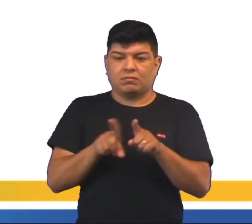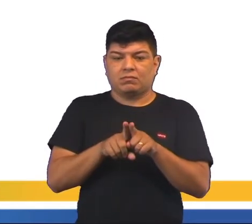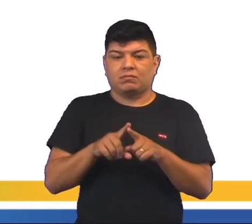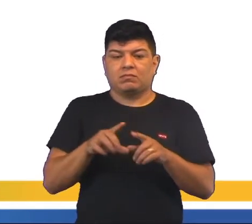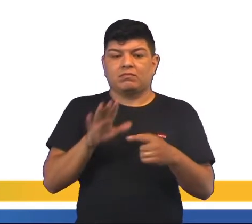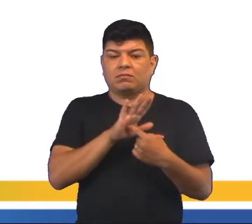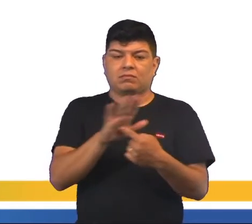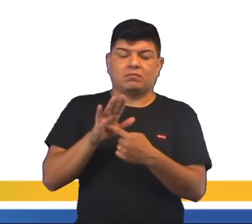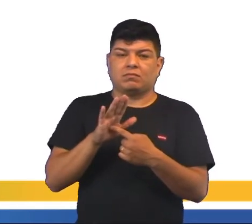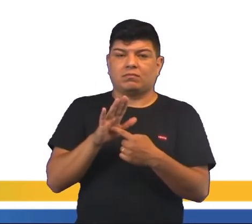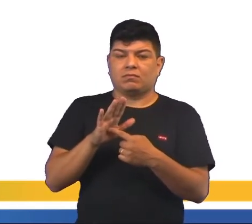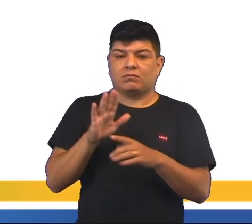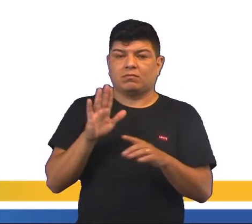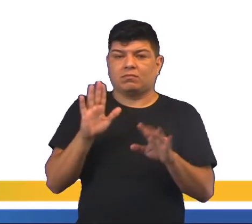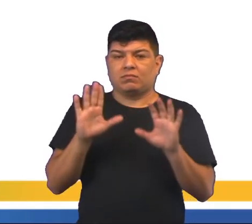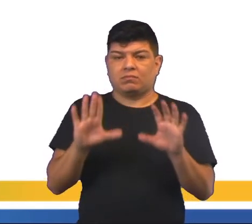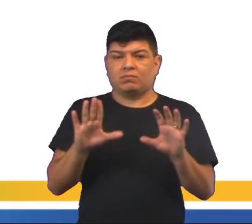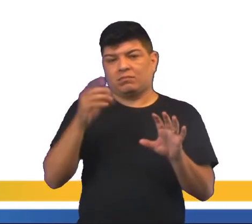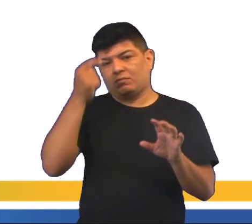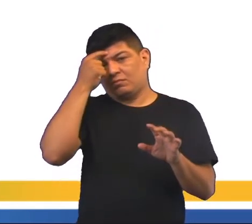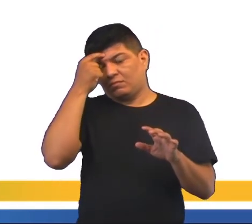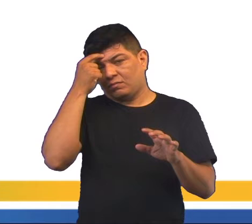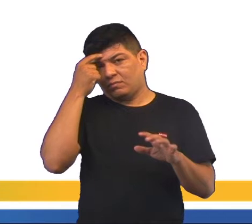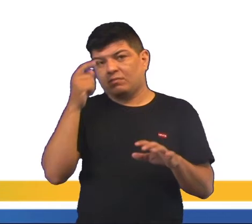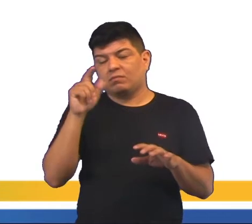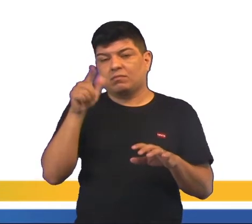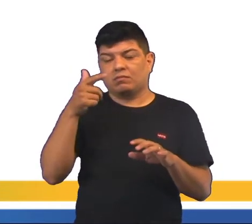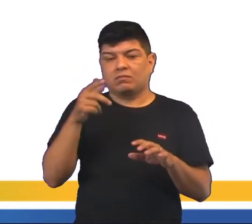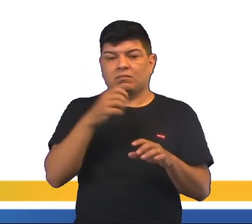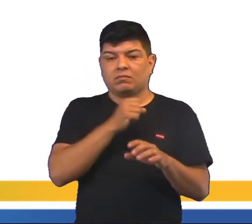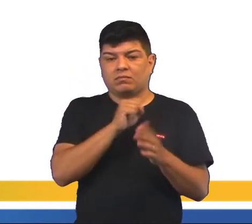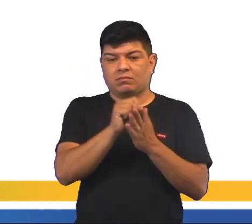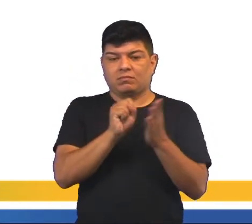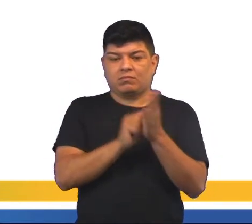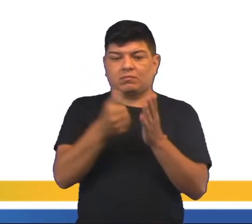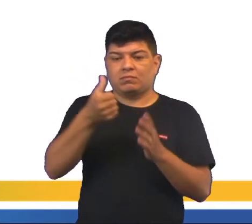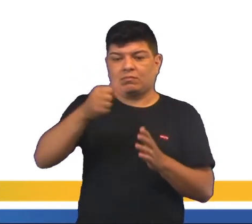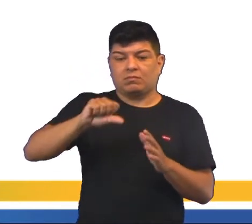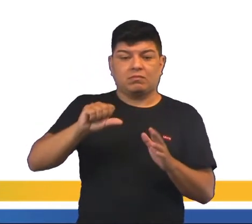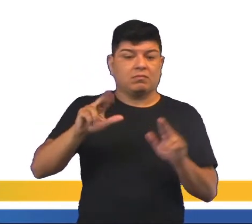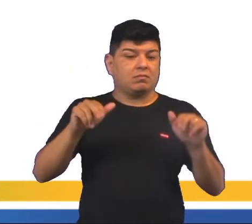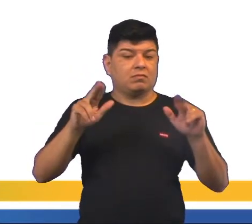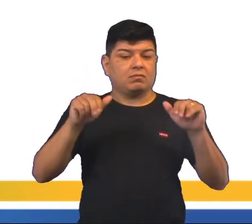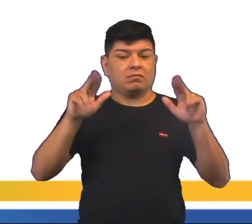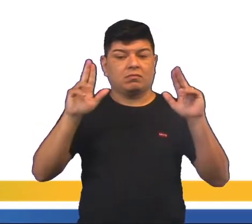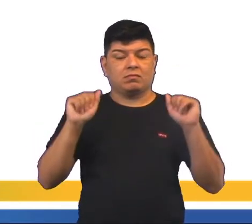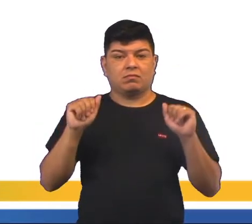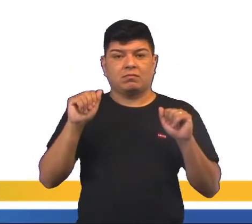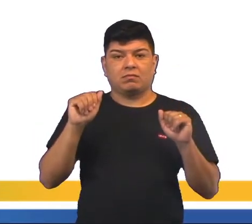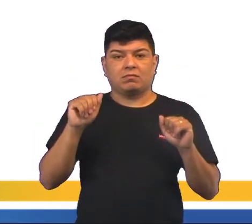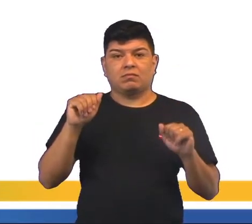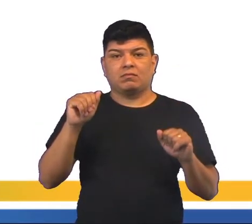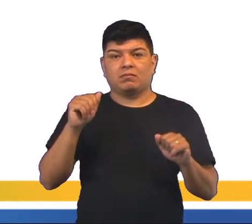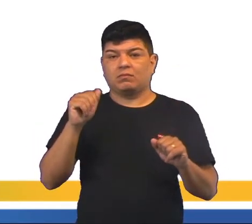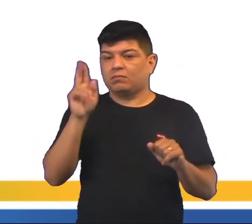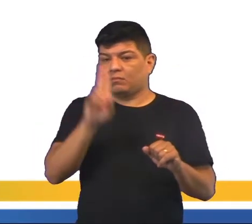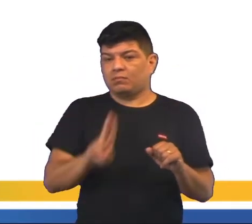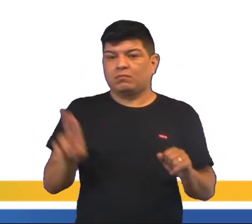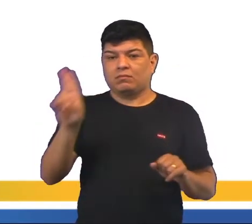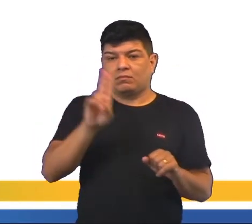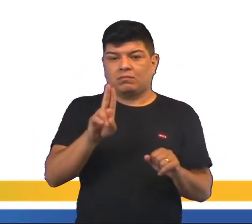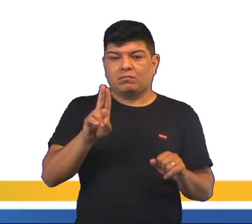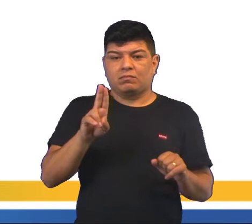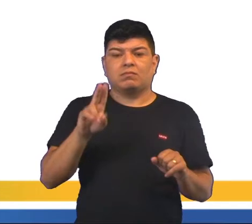Importante destacar que o socialismo, tal como foi pensado pelos teóricos no século XIX, jamais foi plenamente implantado, né, muito menos